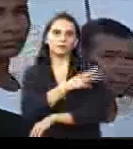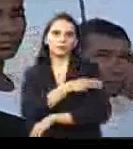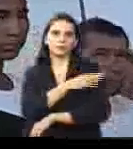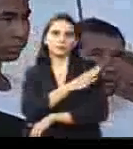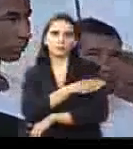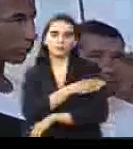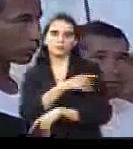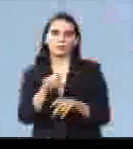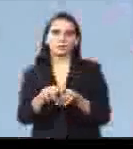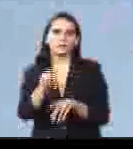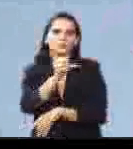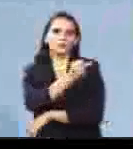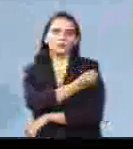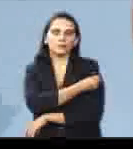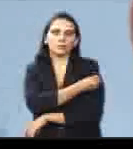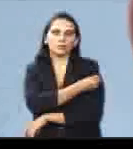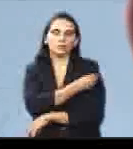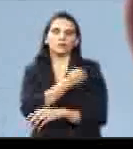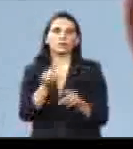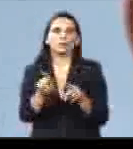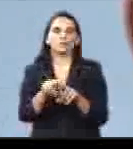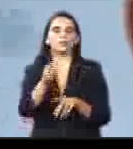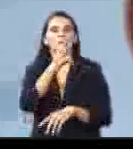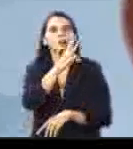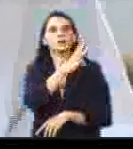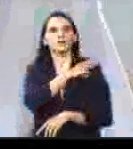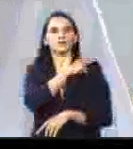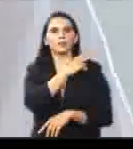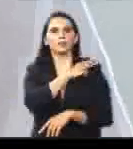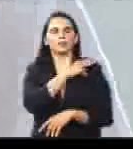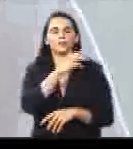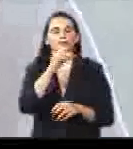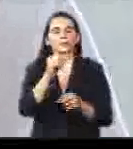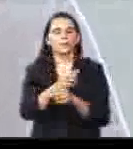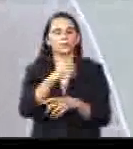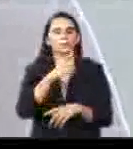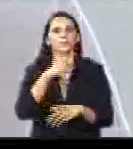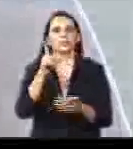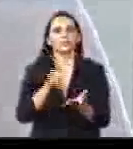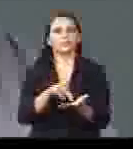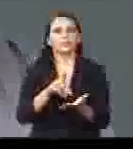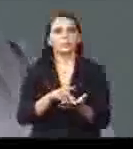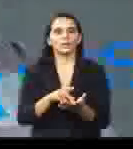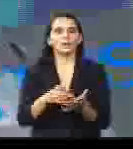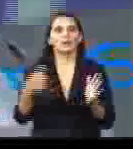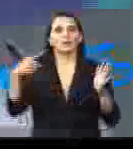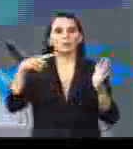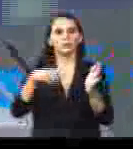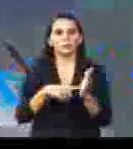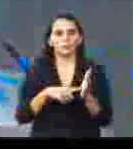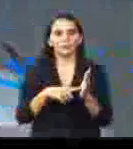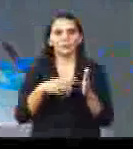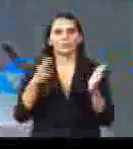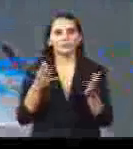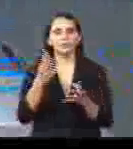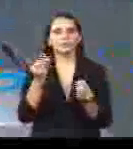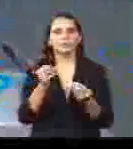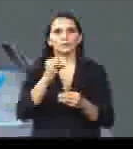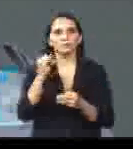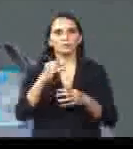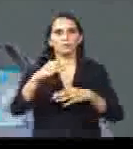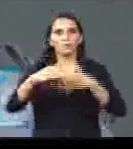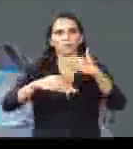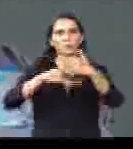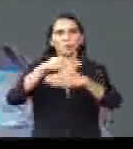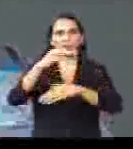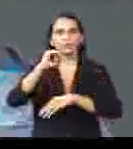fundamental, anos iniciais e finais, e ensino médio, é a concretização desta luta. Uma das metas necessárias é